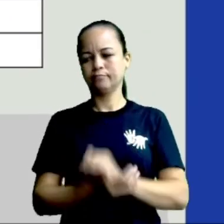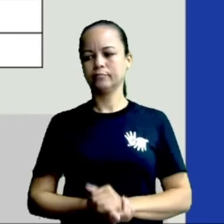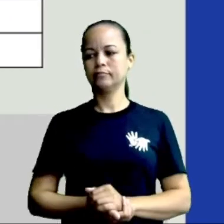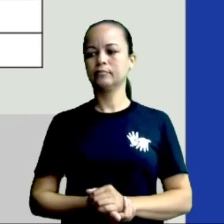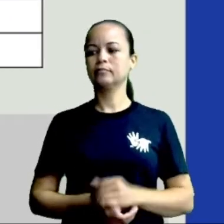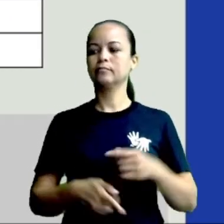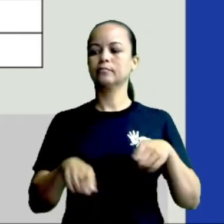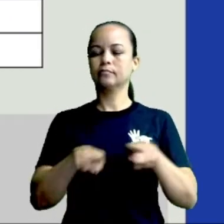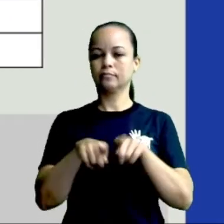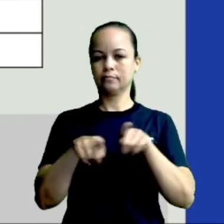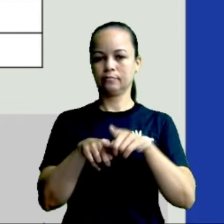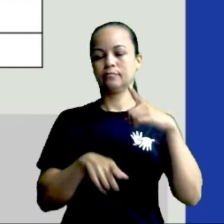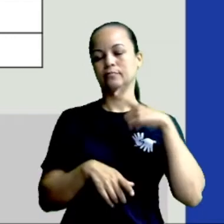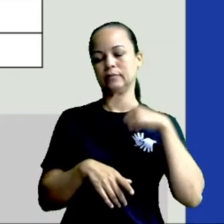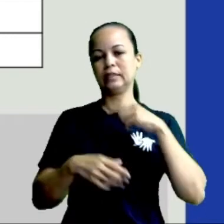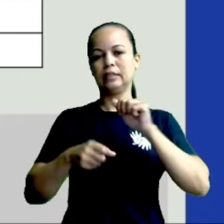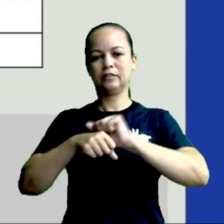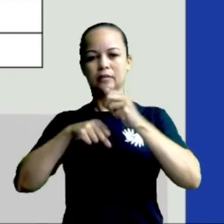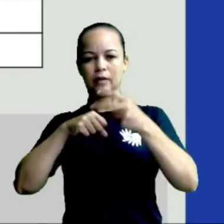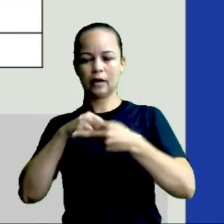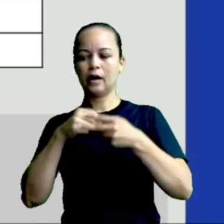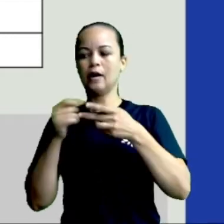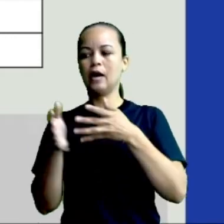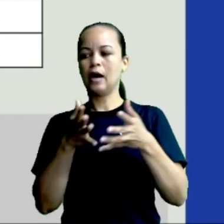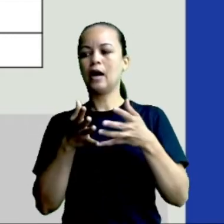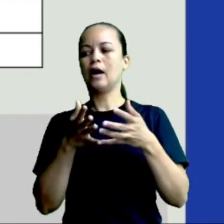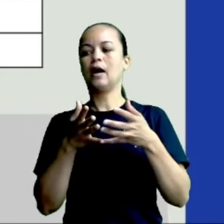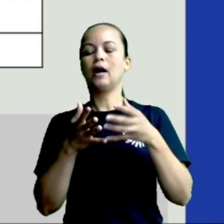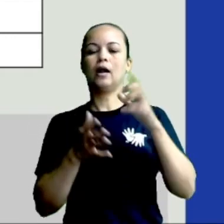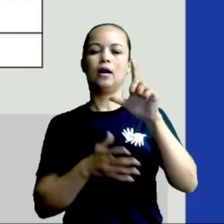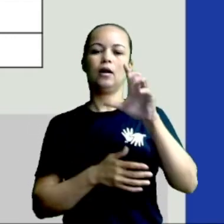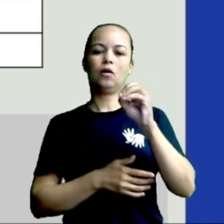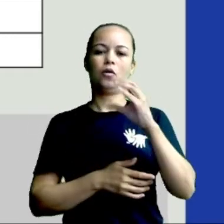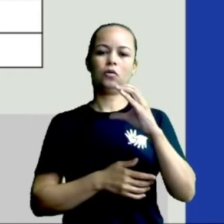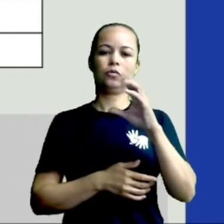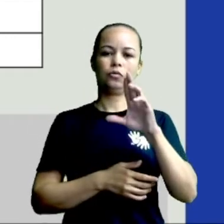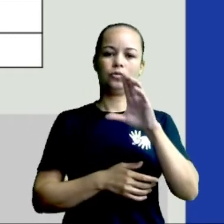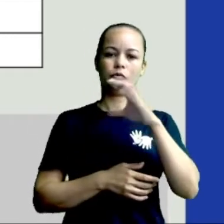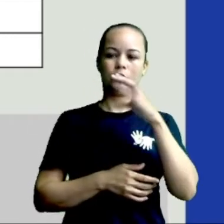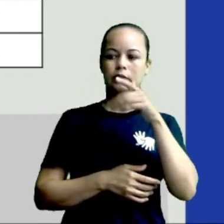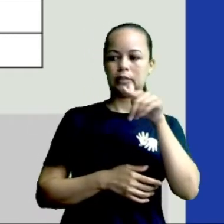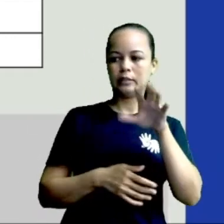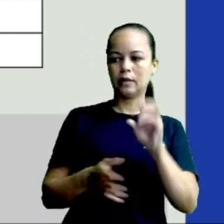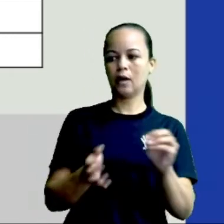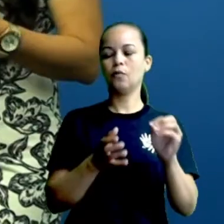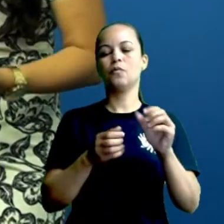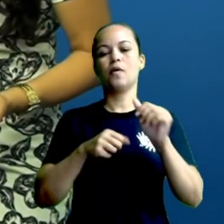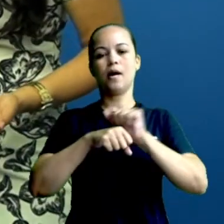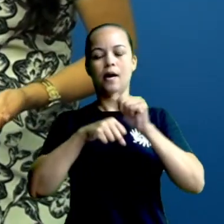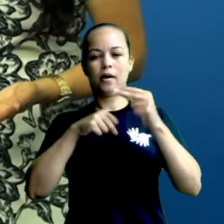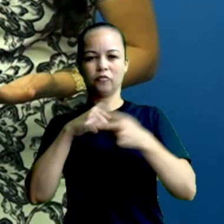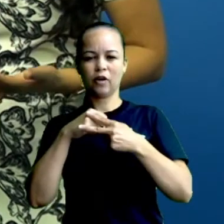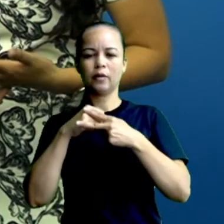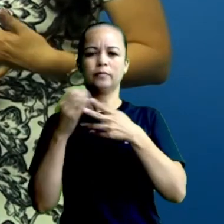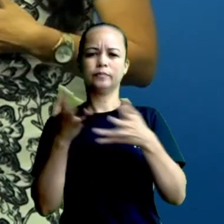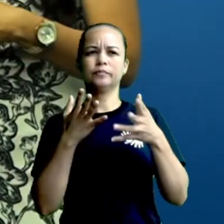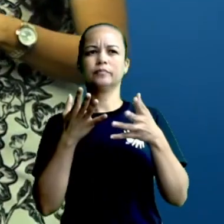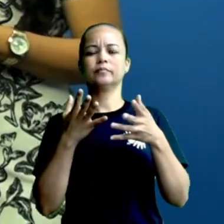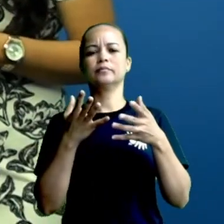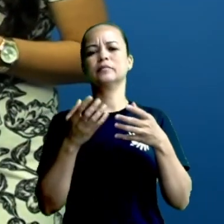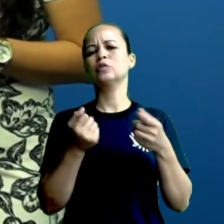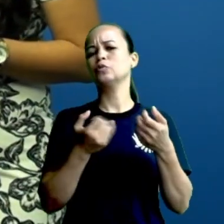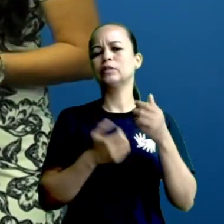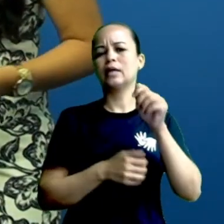Temos também, além dos advérbios, a locução adverbial. Nós já vimos em aulas anteriores que tem as locuções